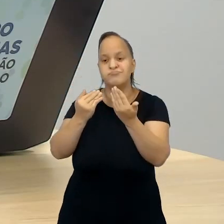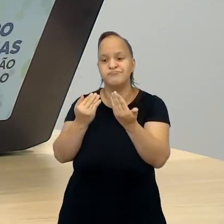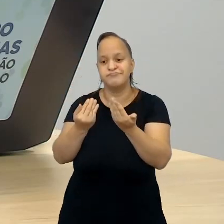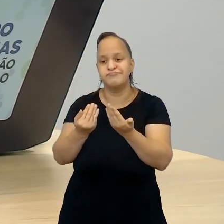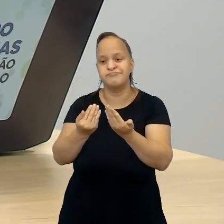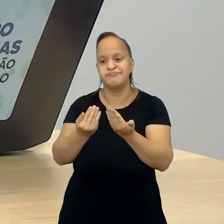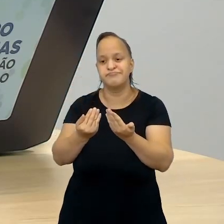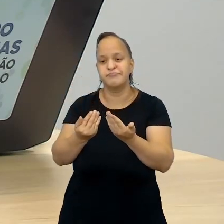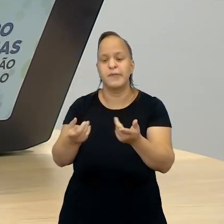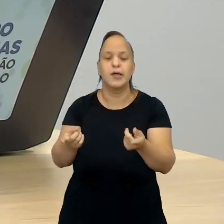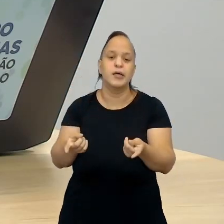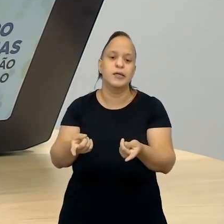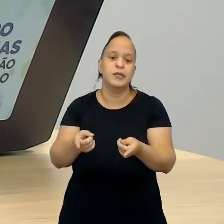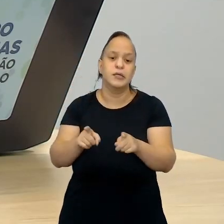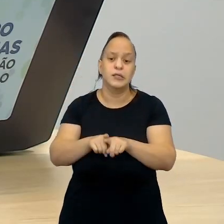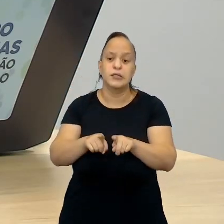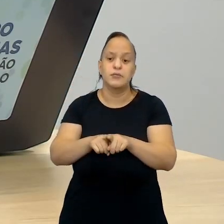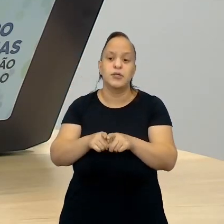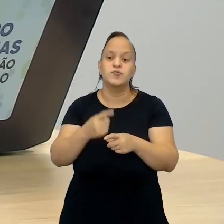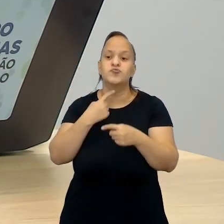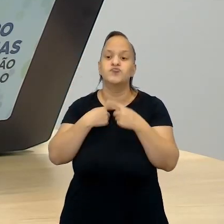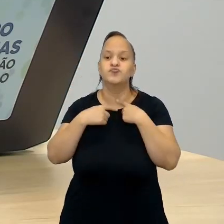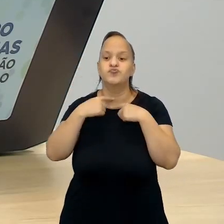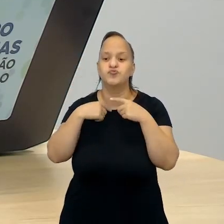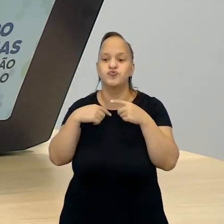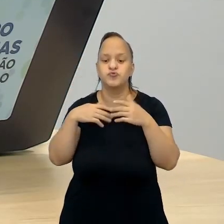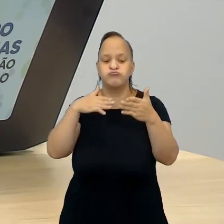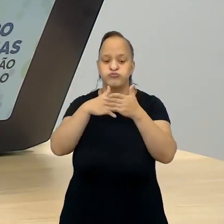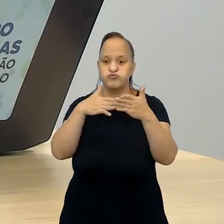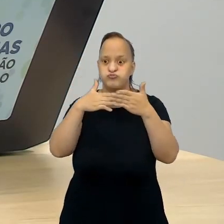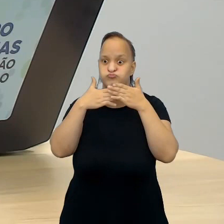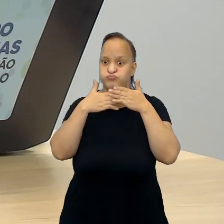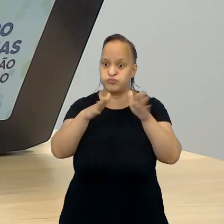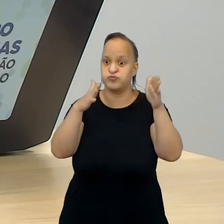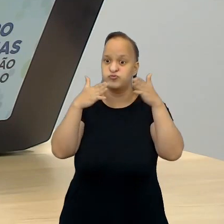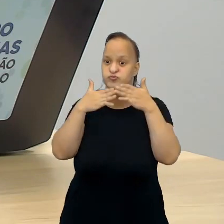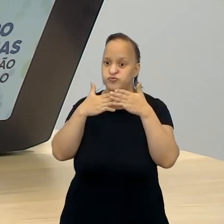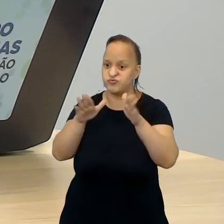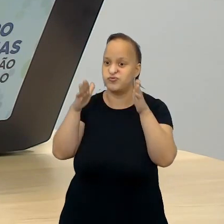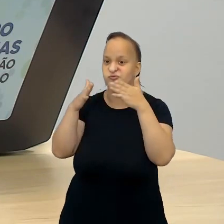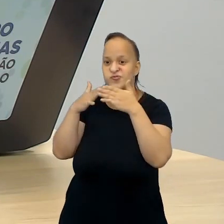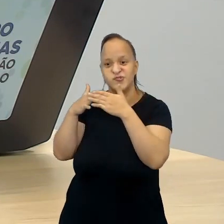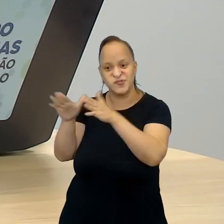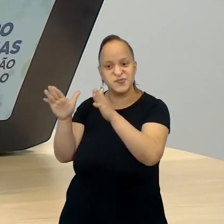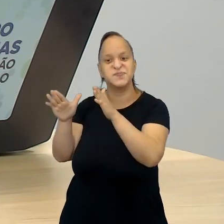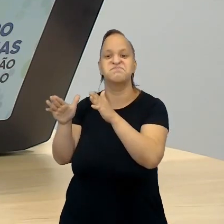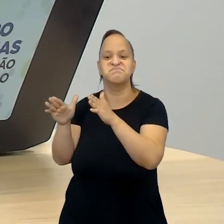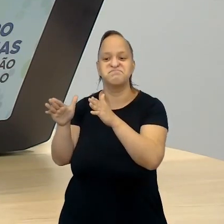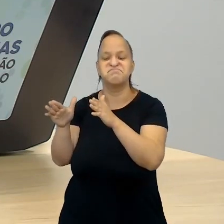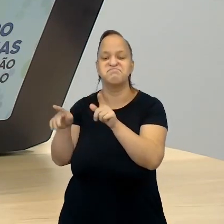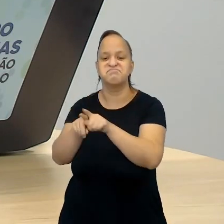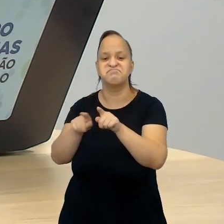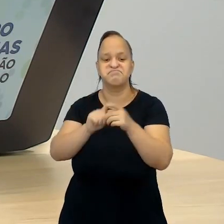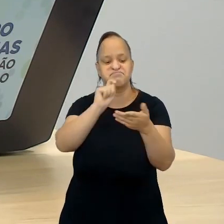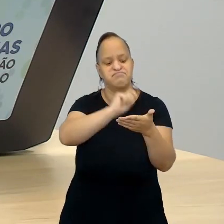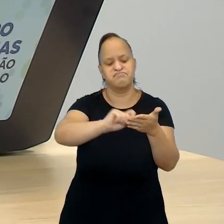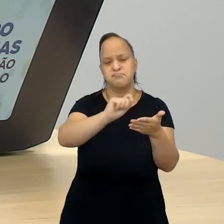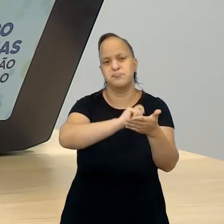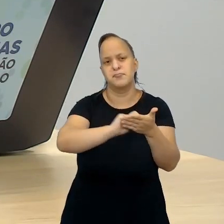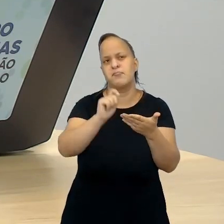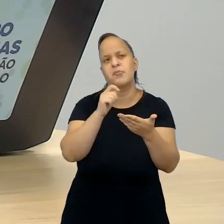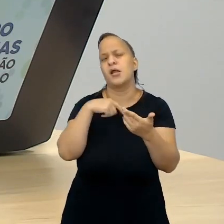de forma que a gente tente superá-los, né? E outra coisa, no diário de bordo também pode ser registrada as